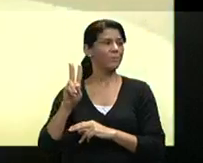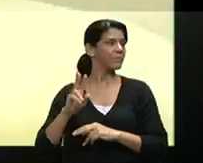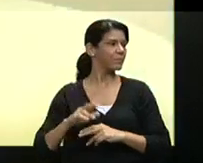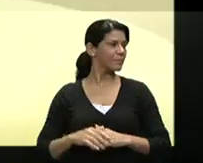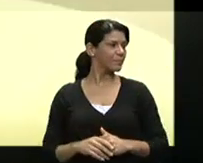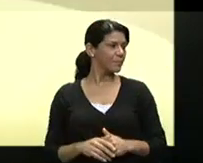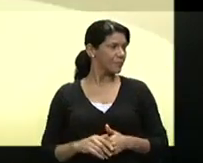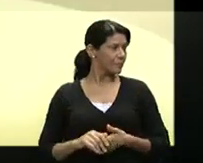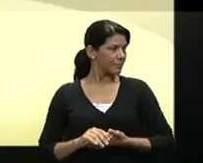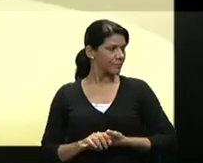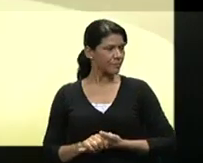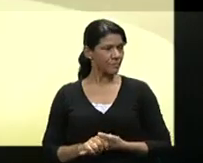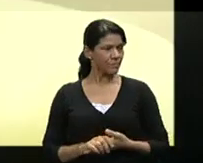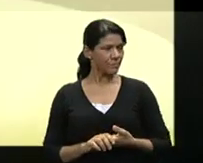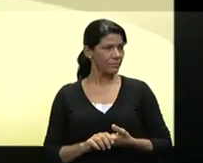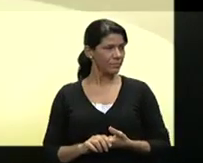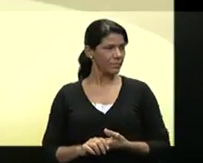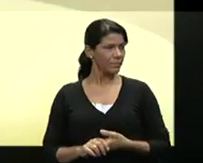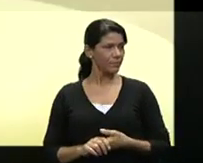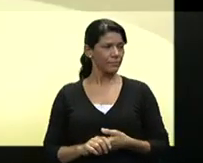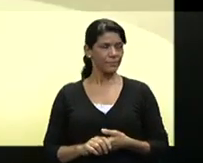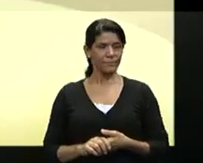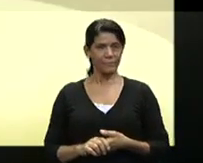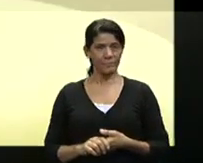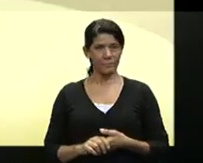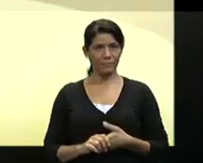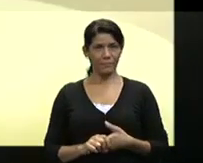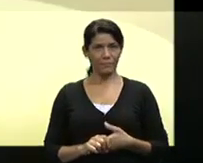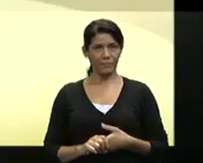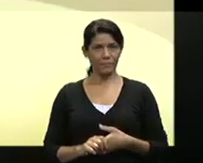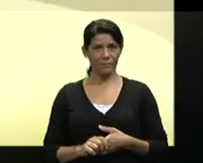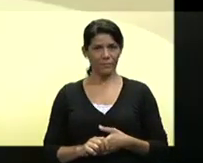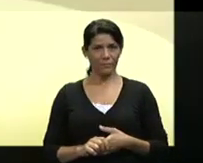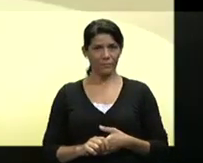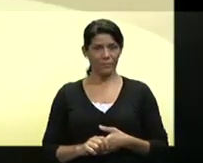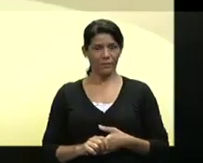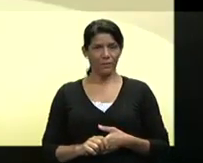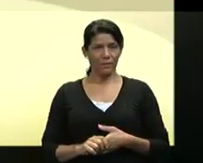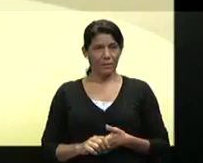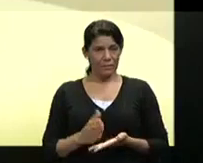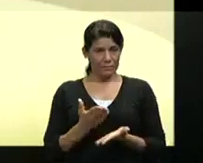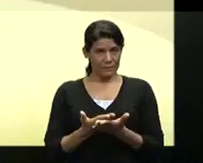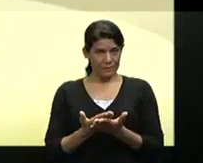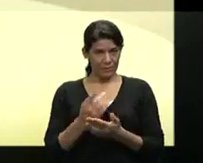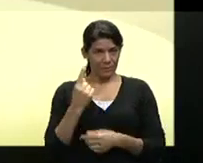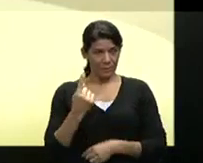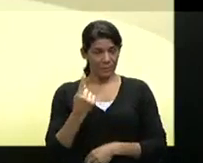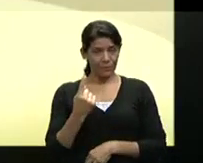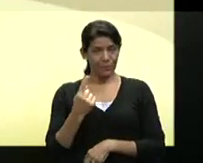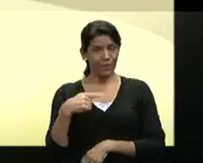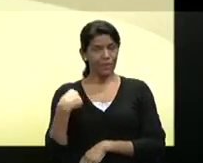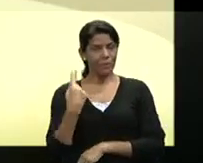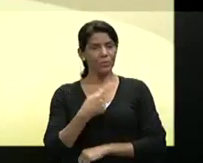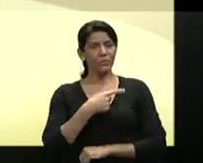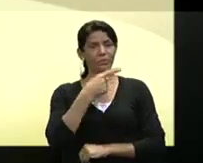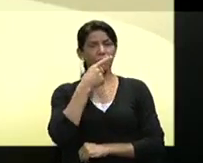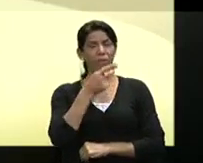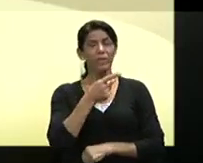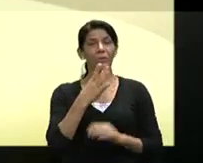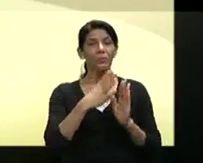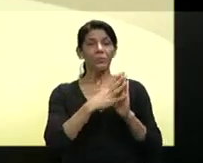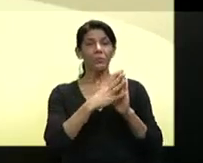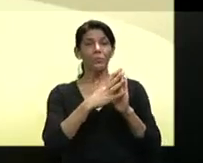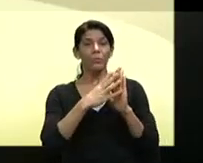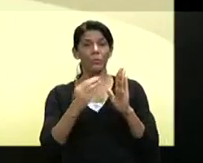iniciar a nossa disciplina de hoje, né? Nessa aula 1, nós falaremos sobre o